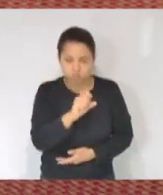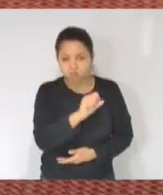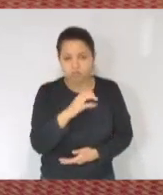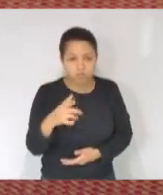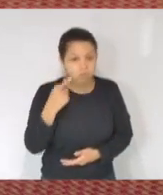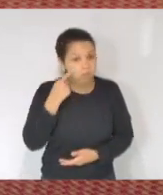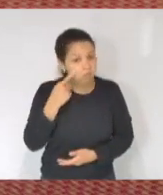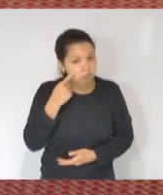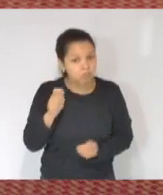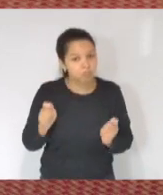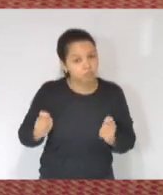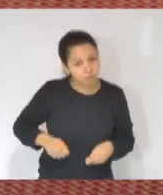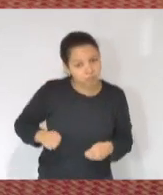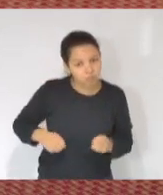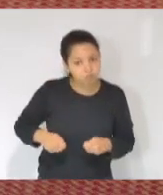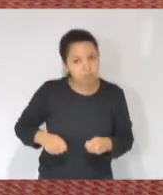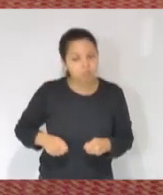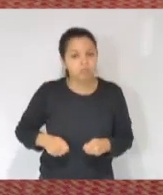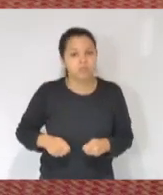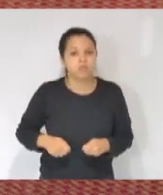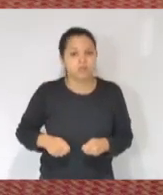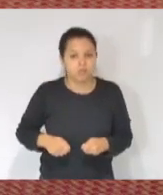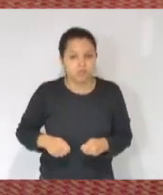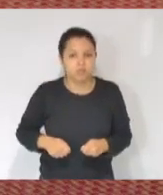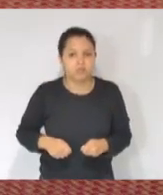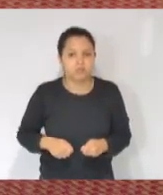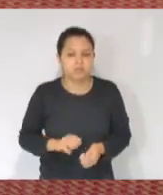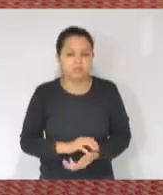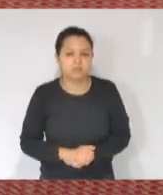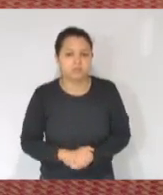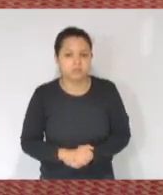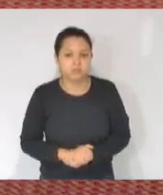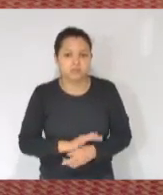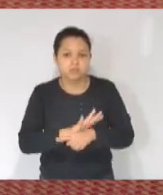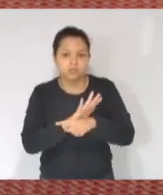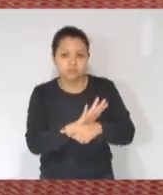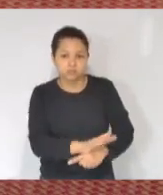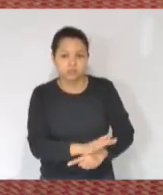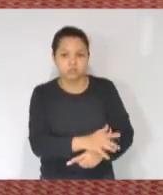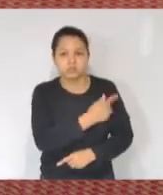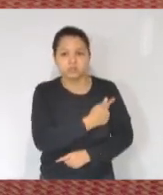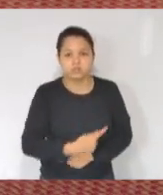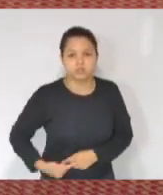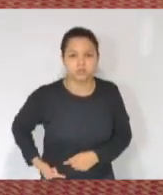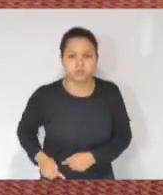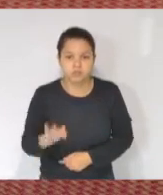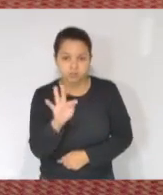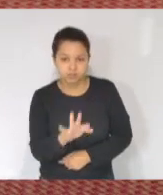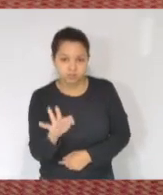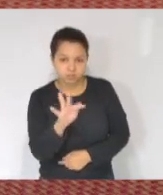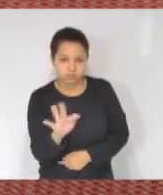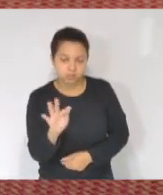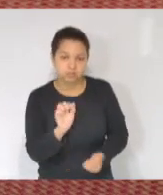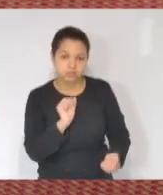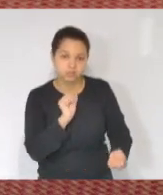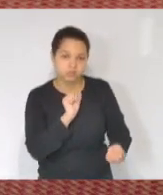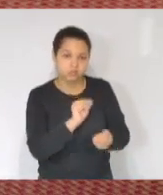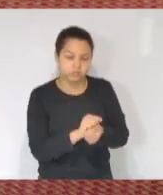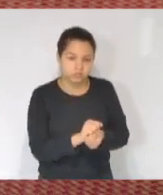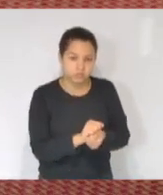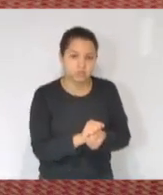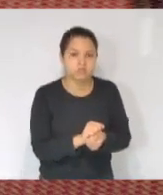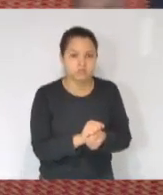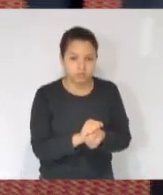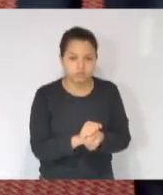a possibilidade de fazermos alguma coisa também junto ao governo federal. Então, estamos juntos nessa